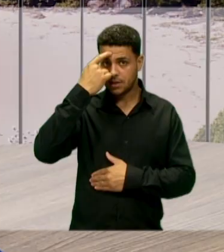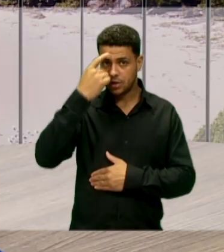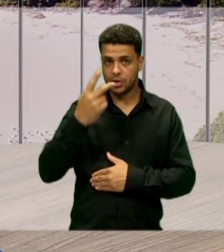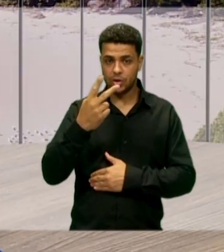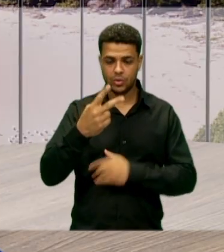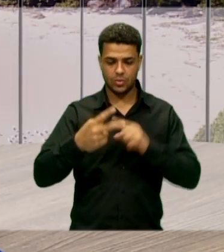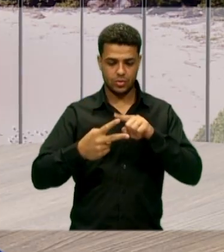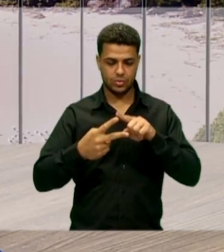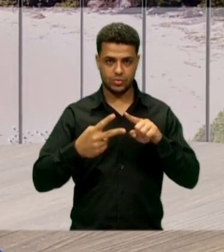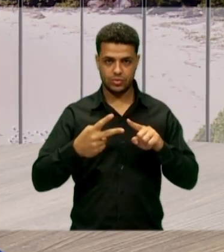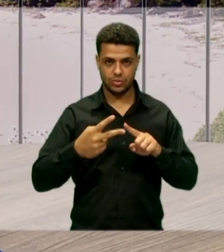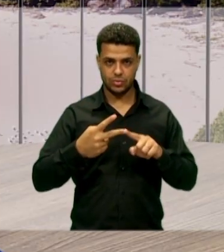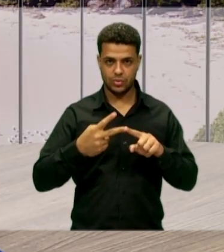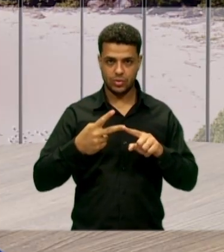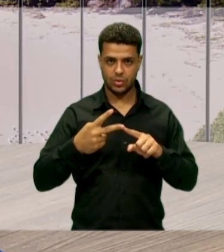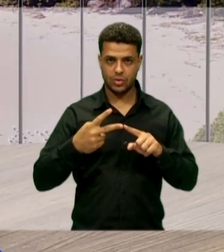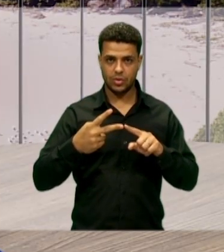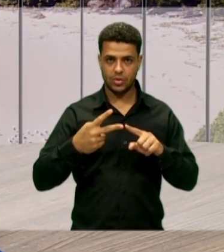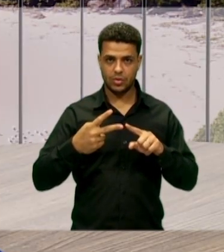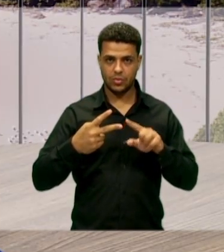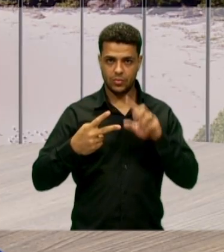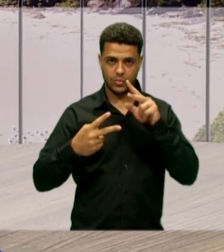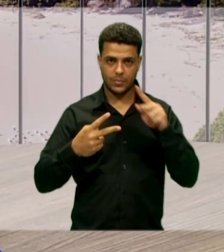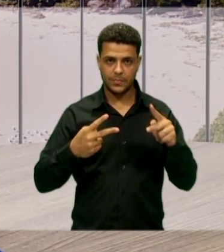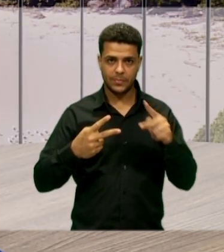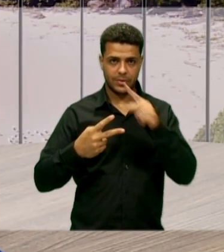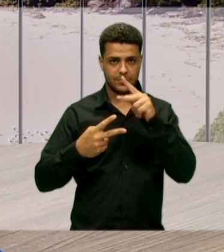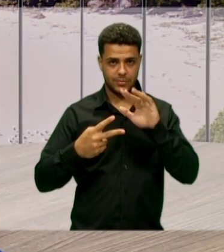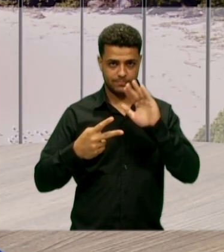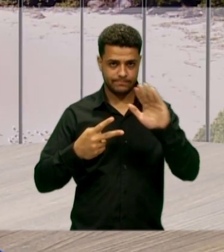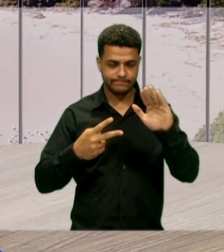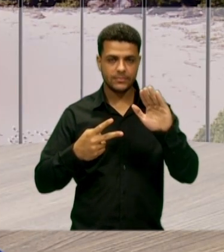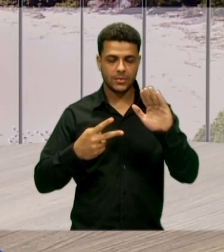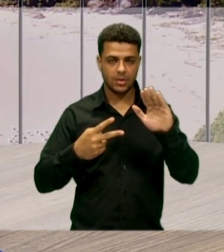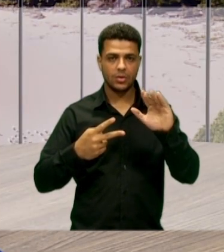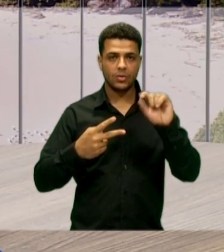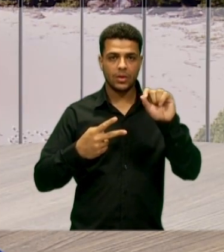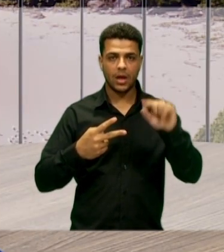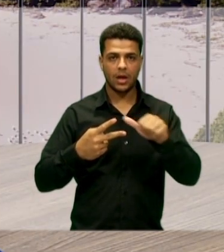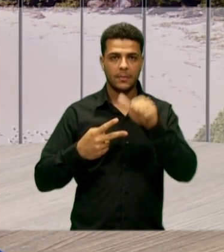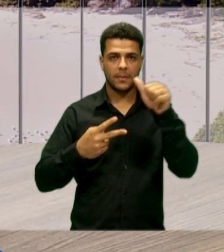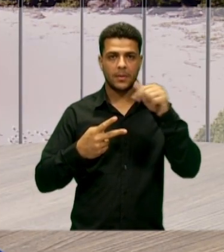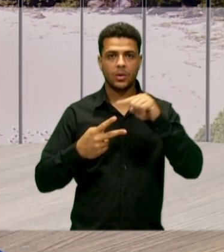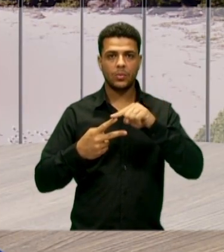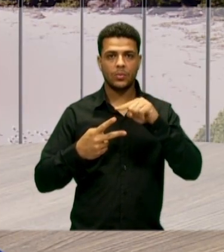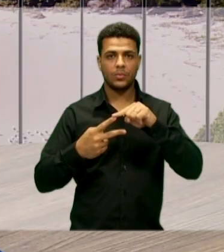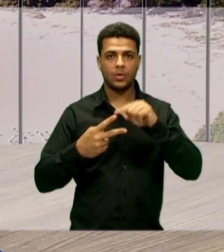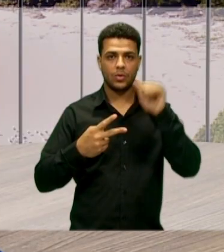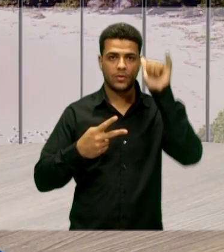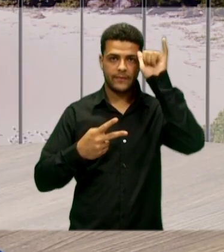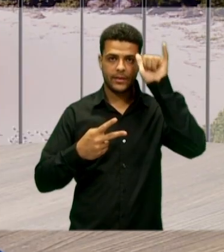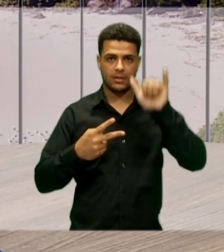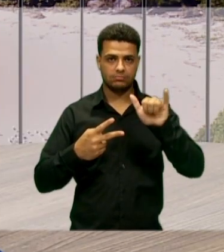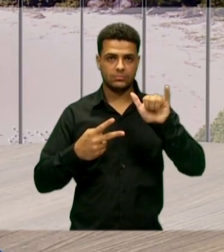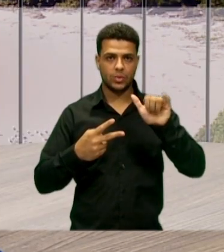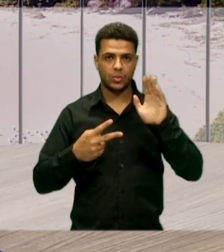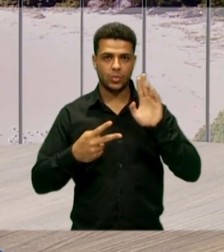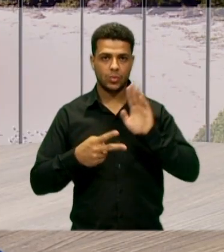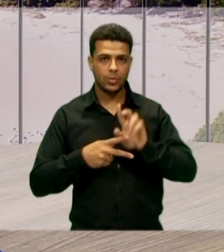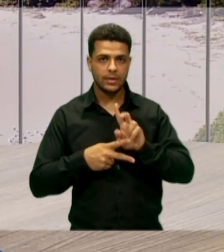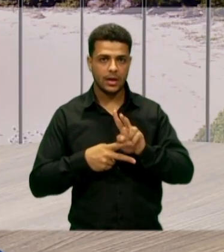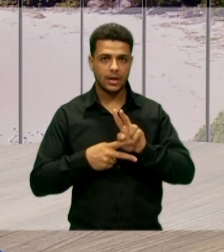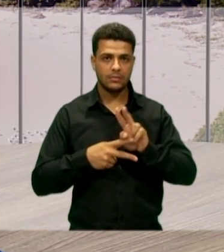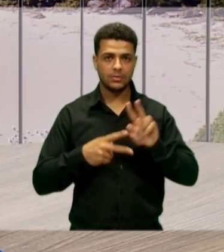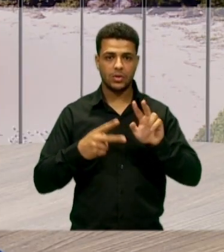dois pilares que eu considero que dois pilares fundamentais, que seria, primeiro, é a prevenção. Se não for possível a